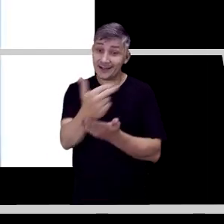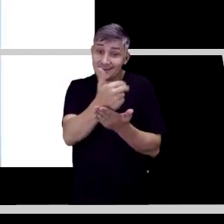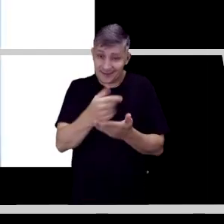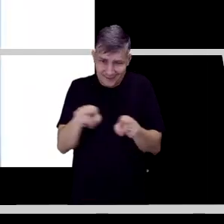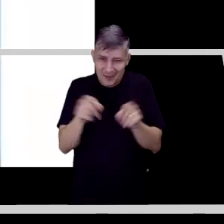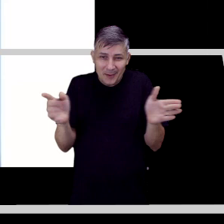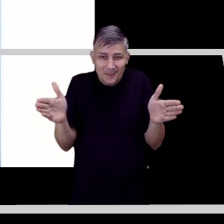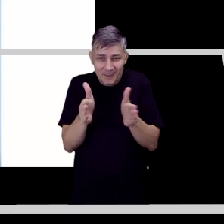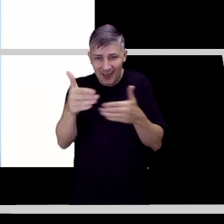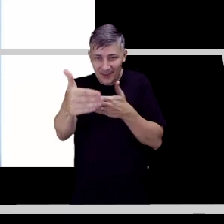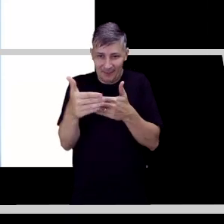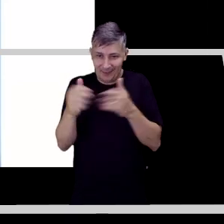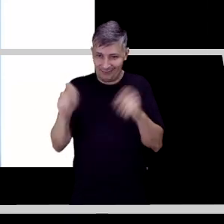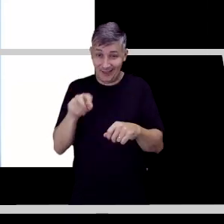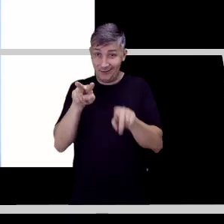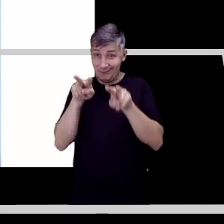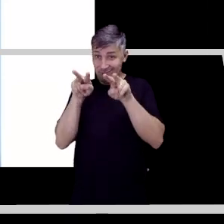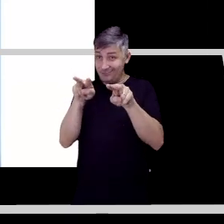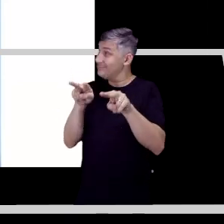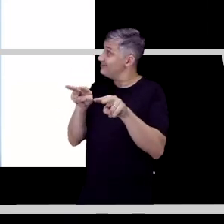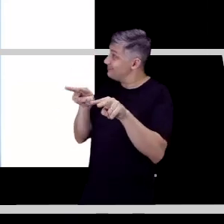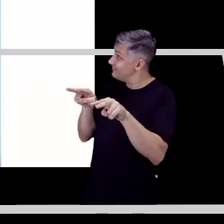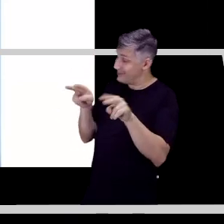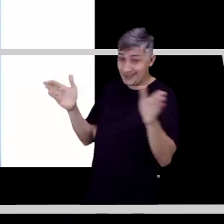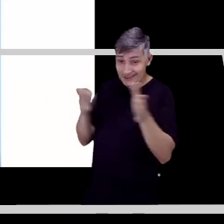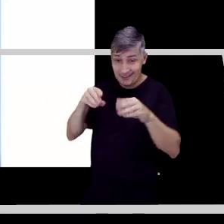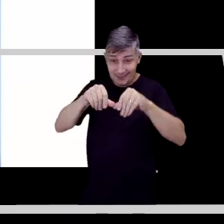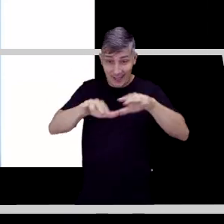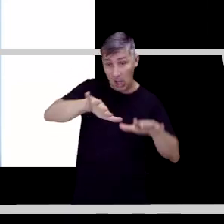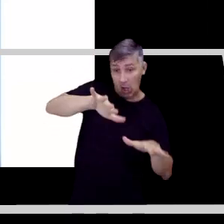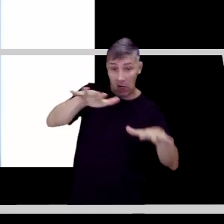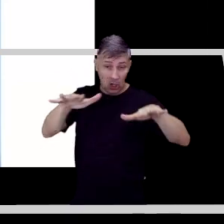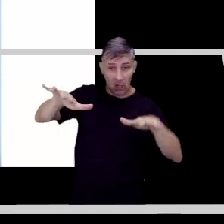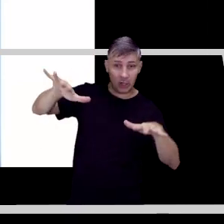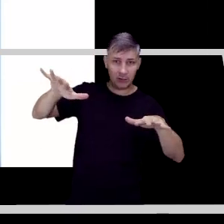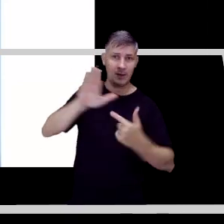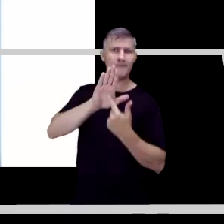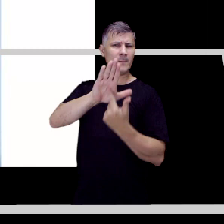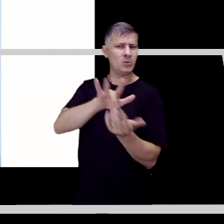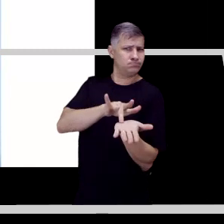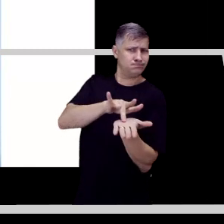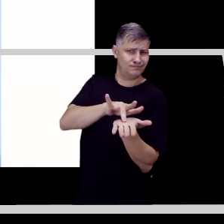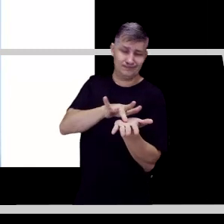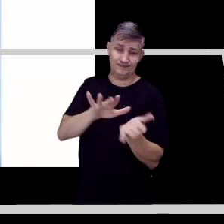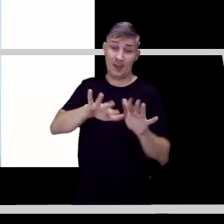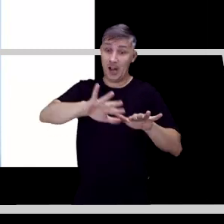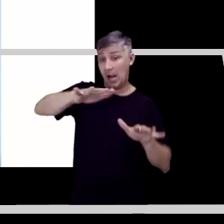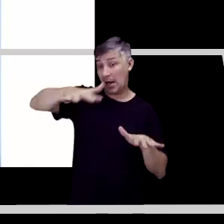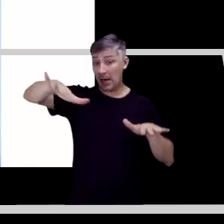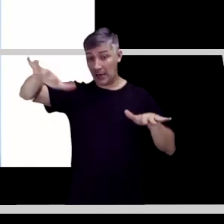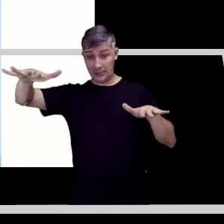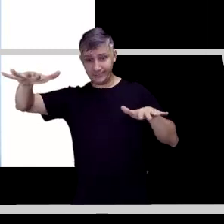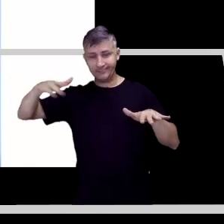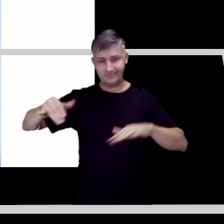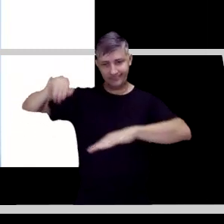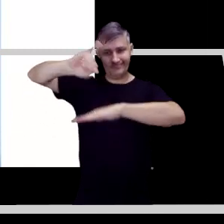Essa maquete dessa casa também, né? Assim, fizemos esse terreno, demonstramos assim numa escala grande, quase